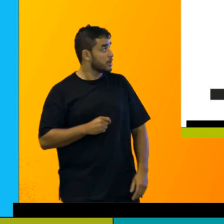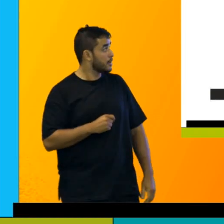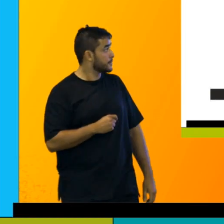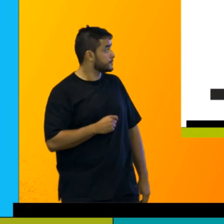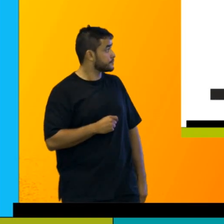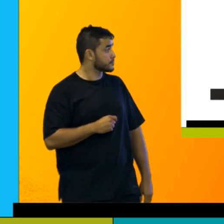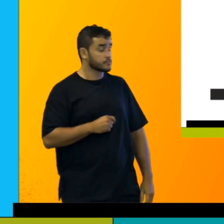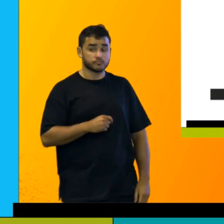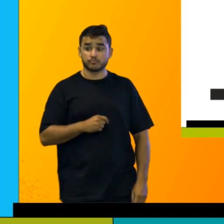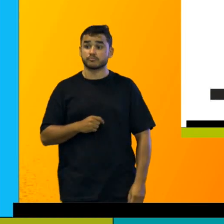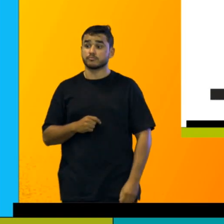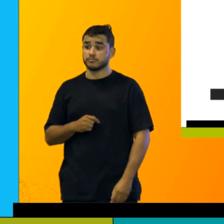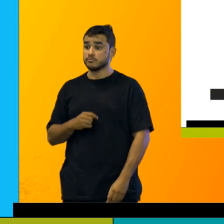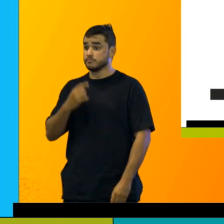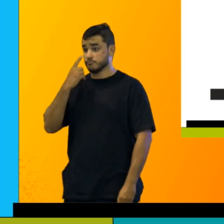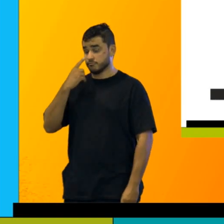R?